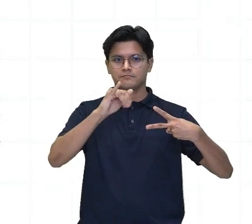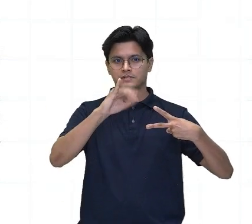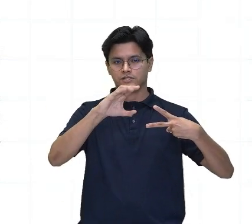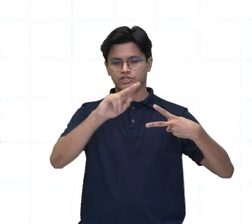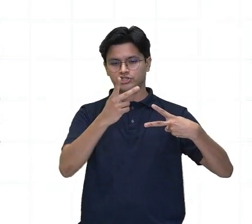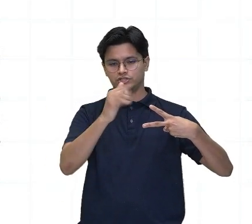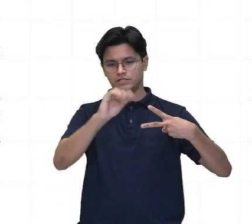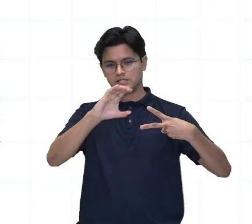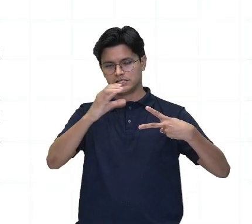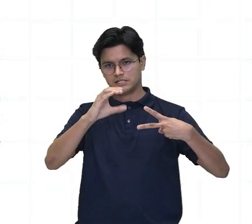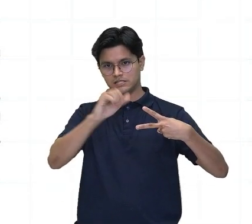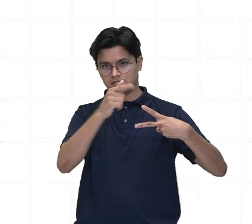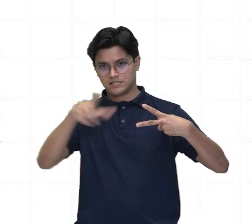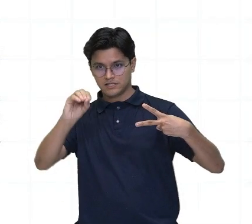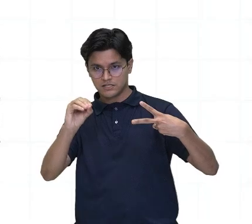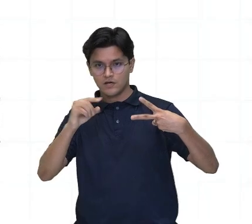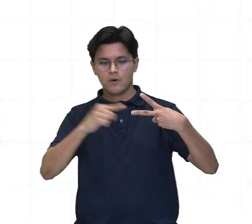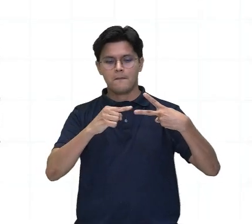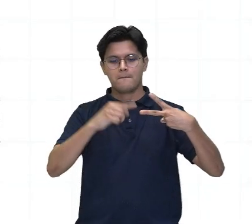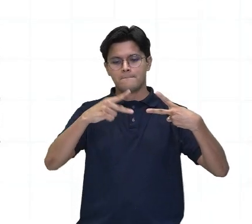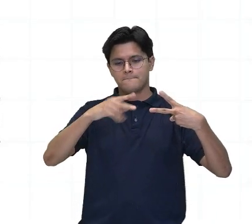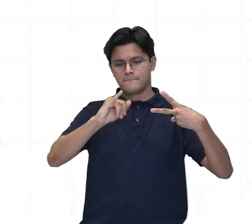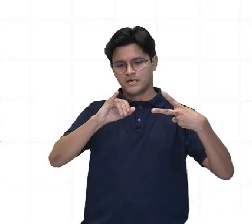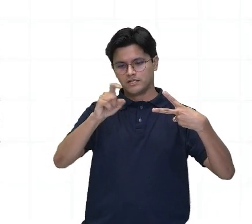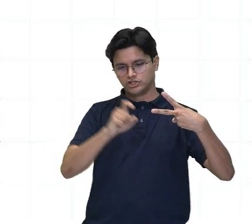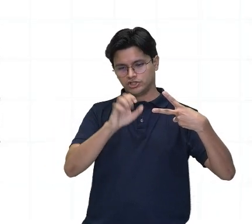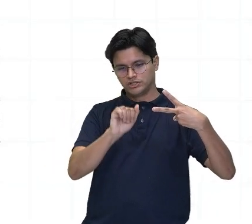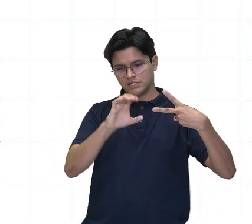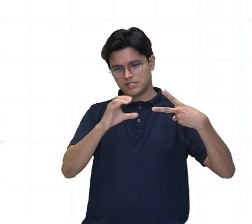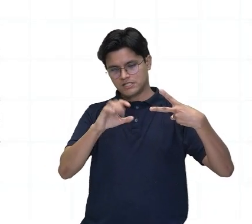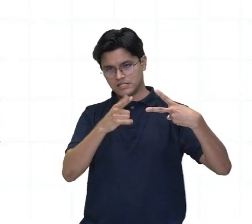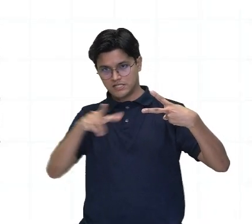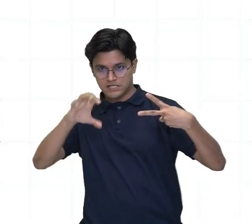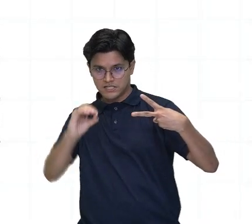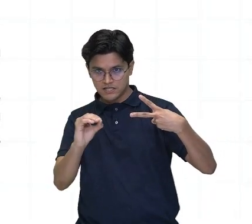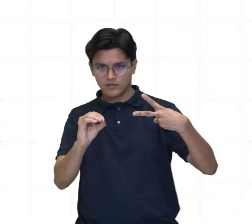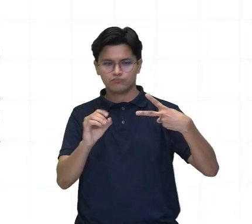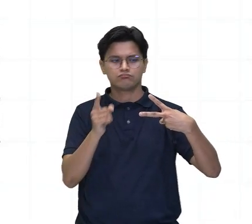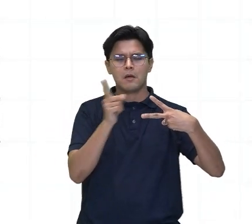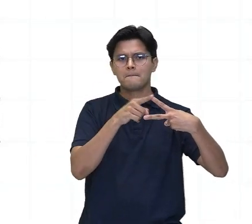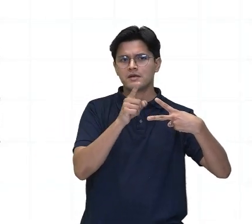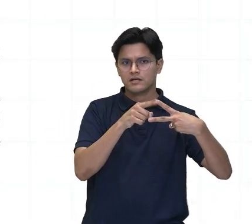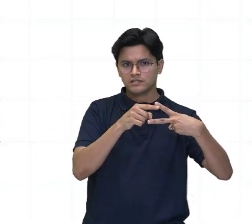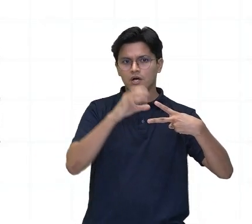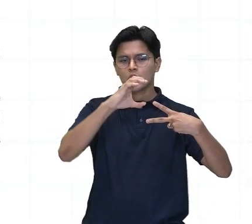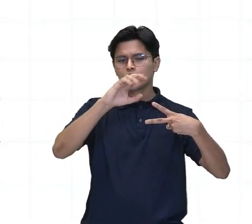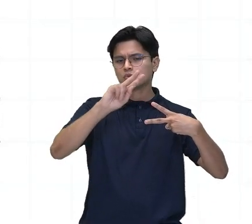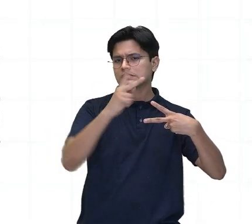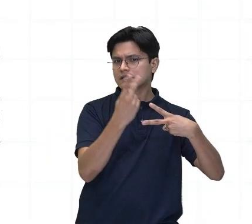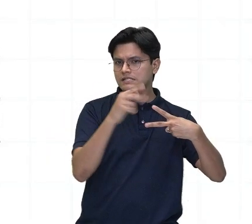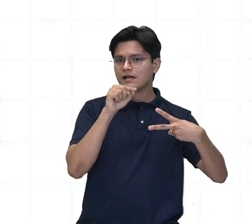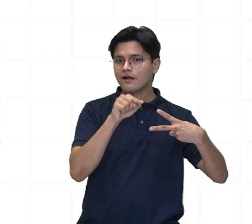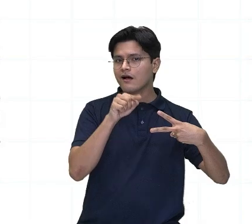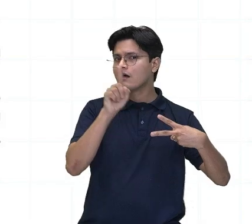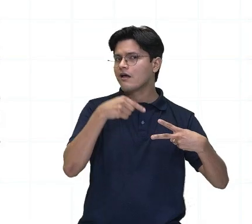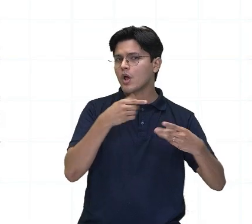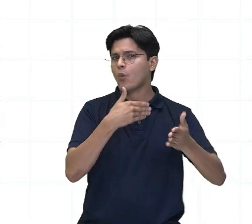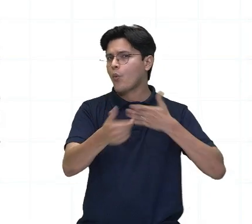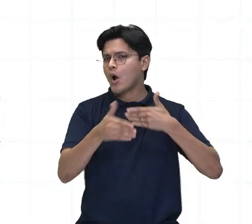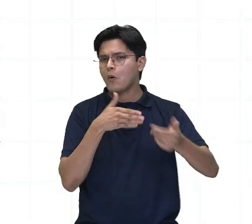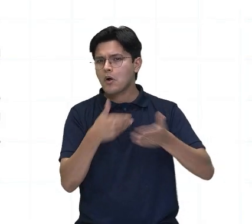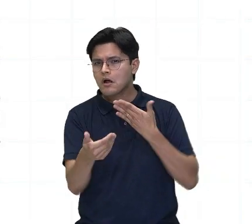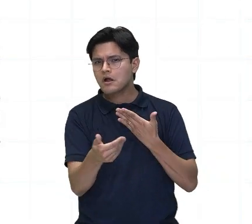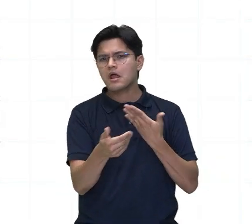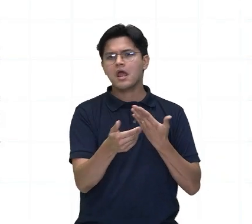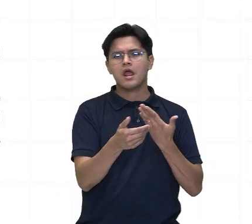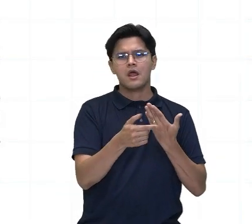X. Pichação com CH pode ser qualquer rabisco feito em propriedades